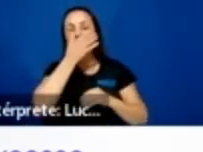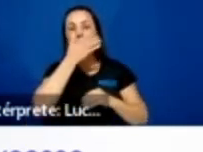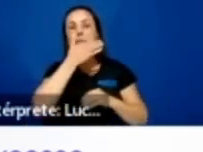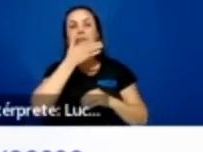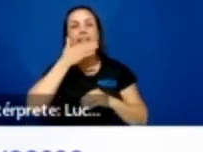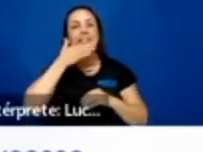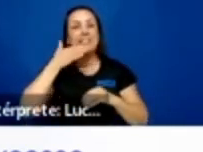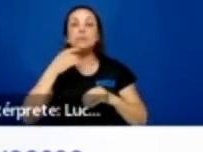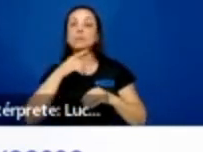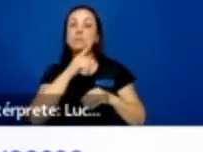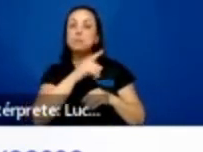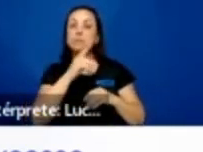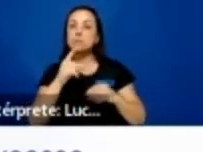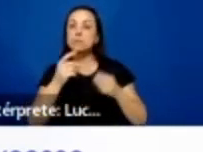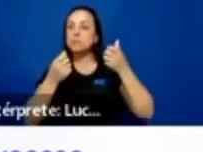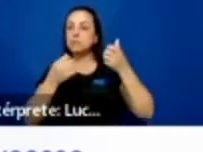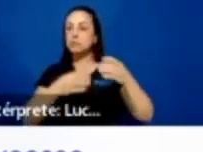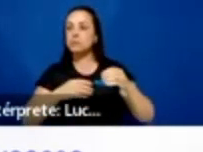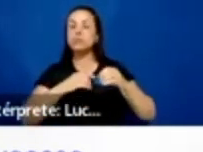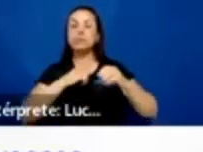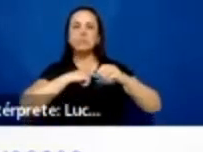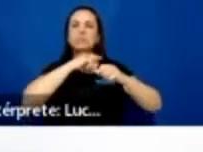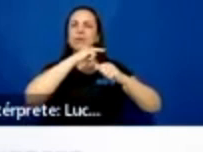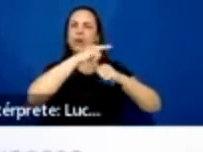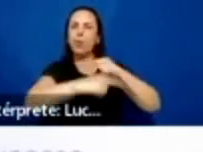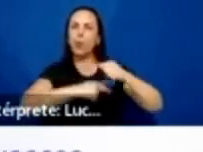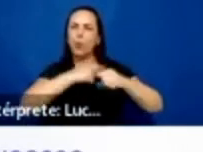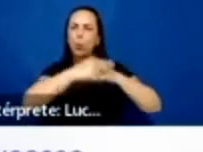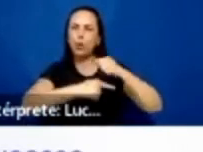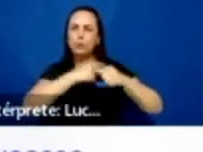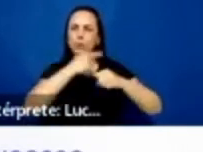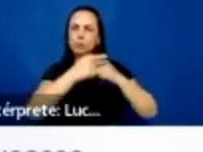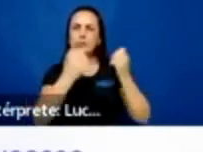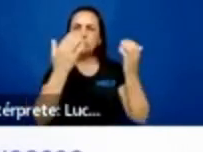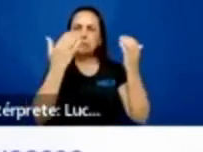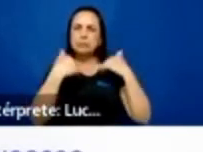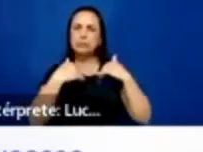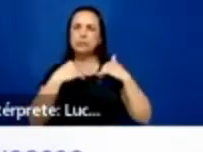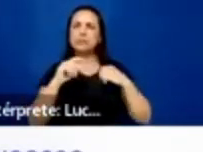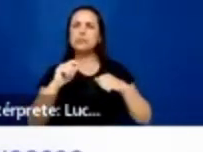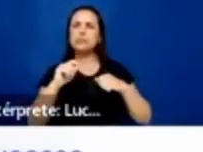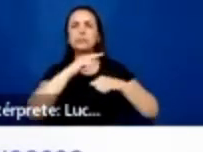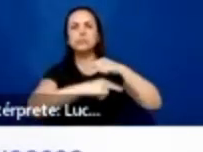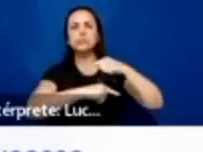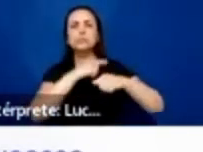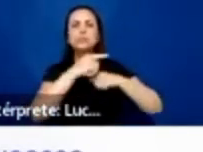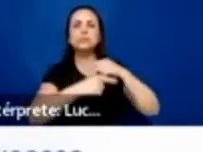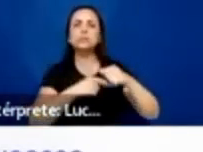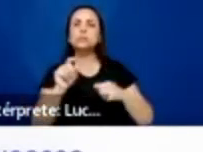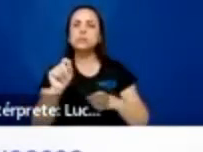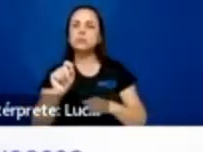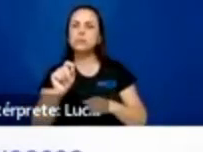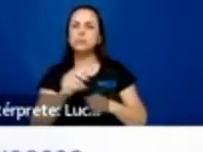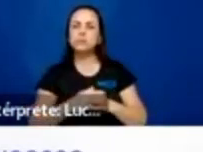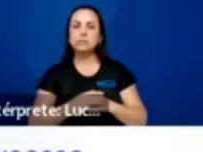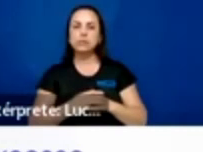deles, né? E ele faz isso aqui, ó, na tua célula. Deixa eu voltar aqui, deixa eu ver se eu consigo fazer ele atuar aqui, não está